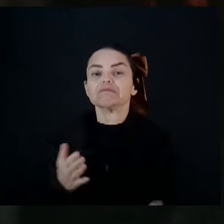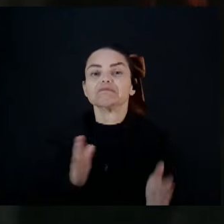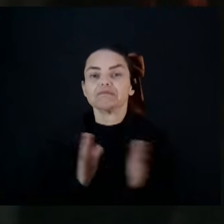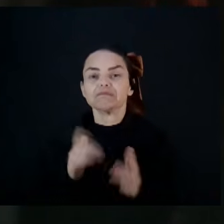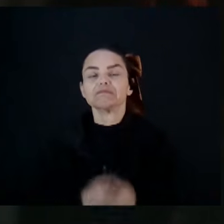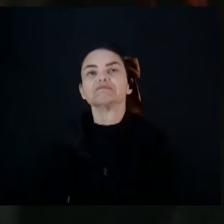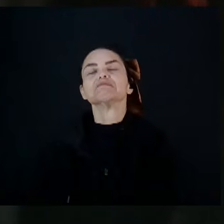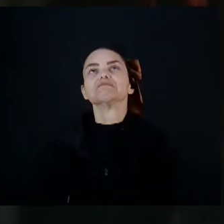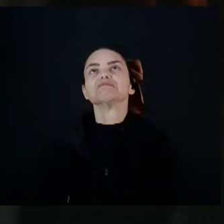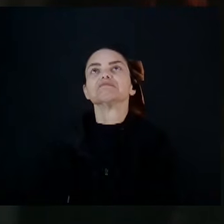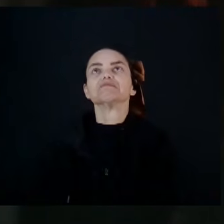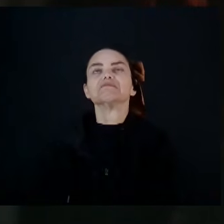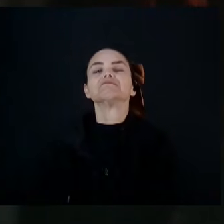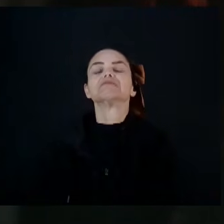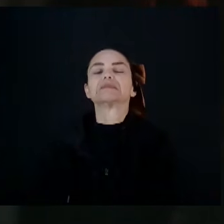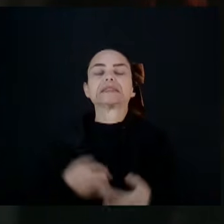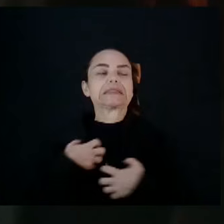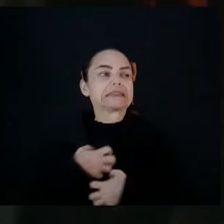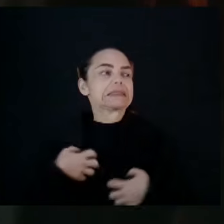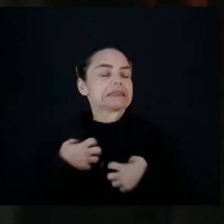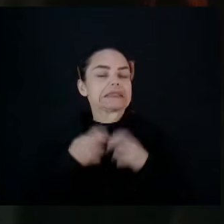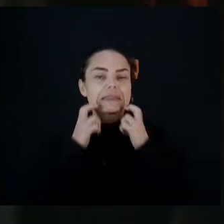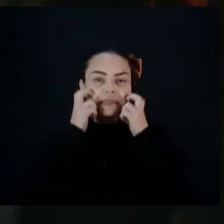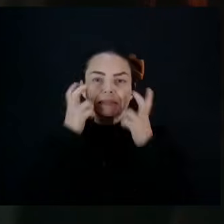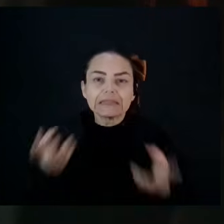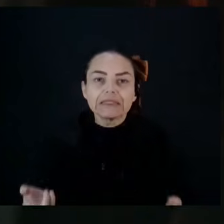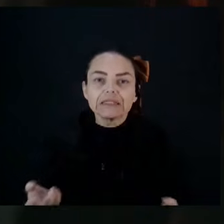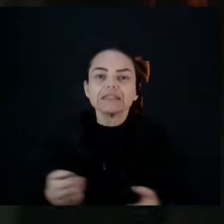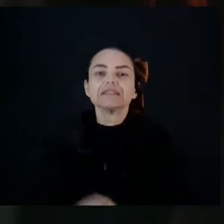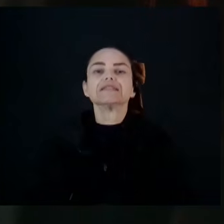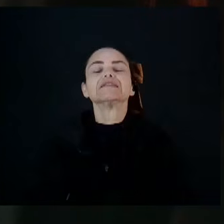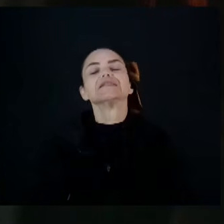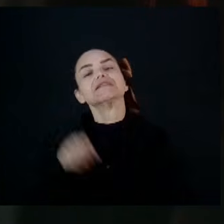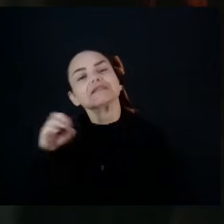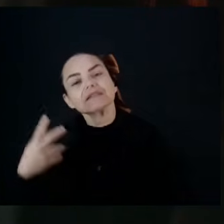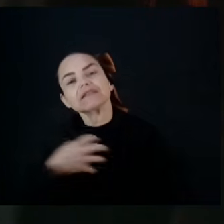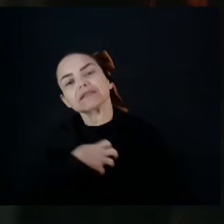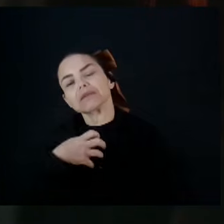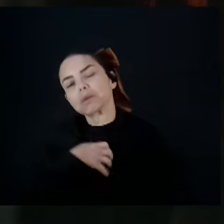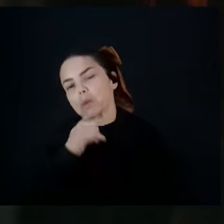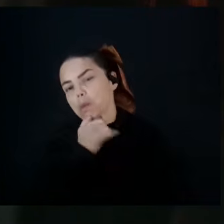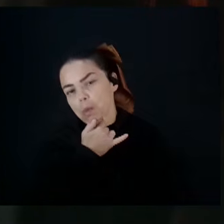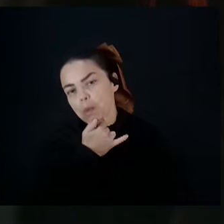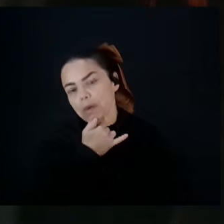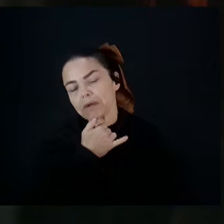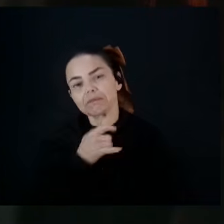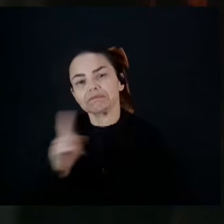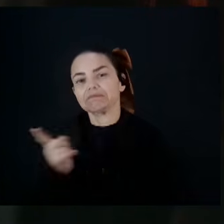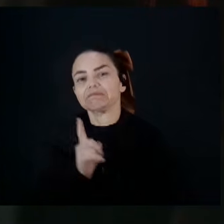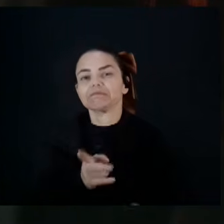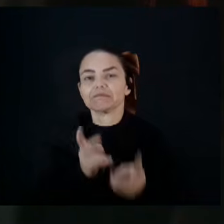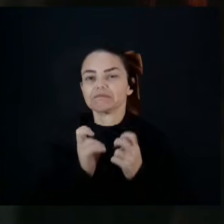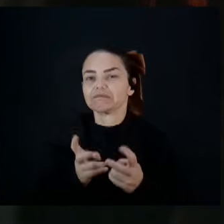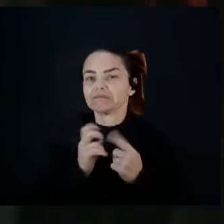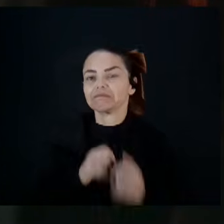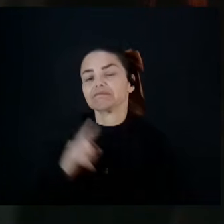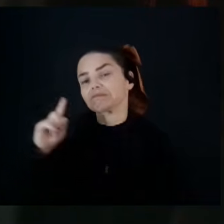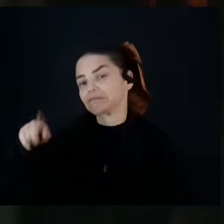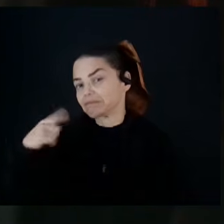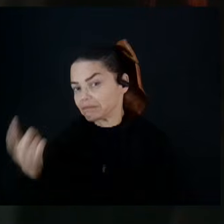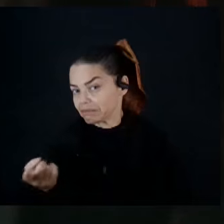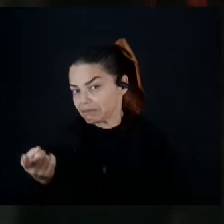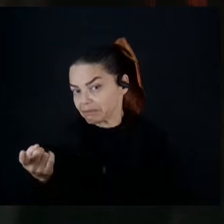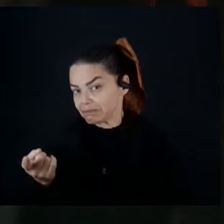são constrangidas por essa situação, ou se sentem frustradas por não serem ouvidas, ou depois dessa